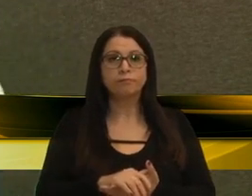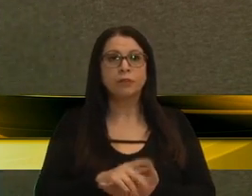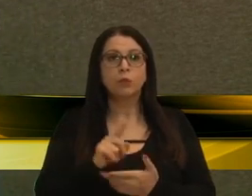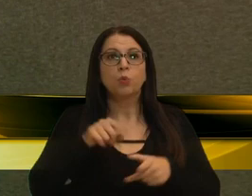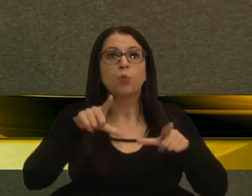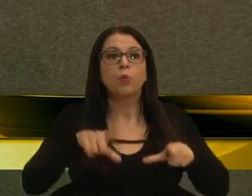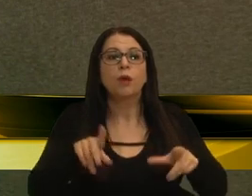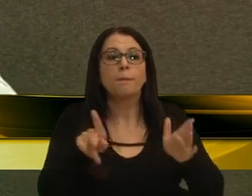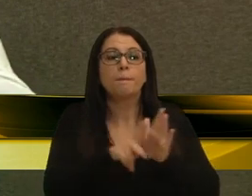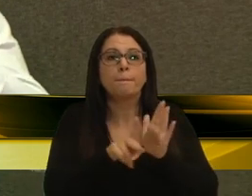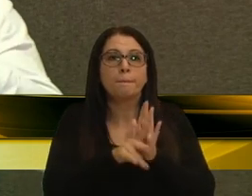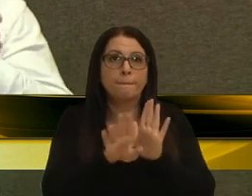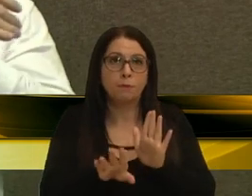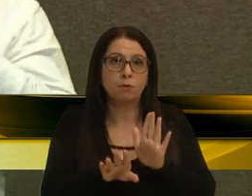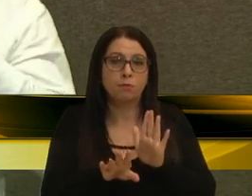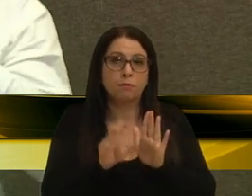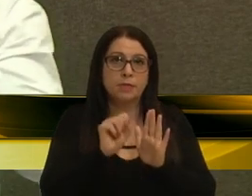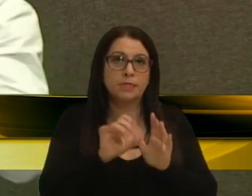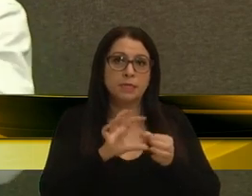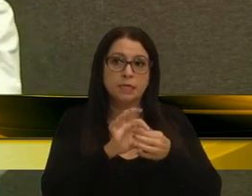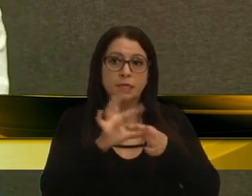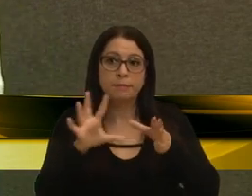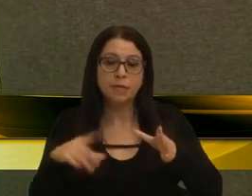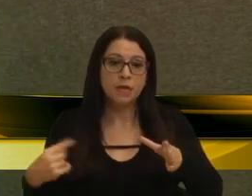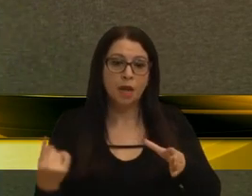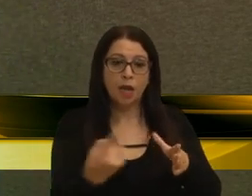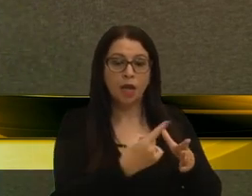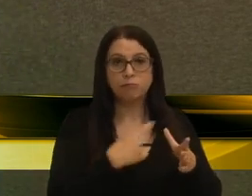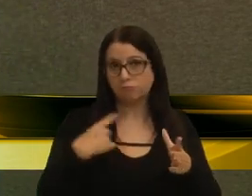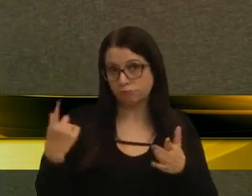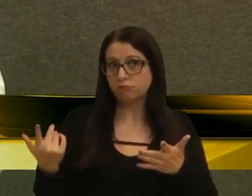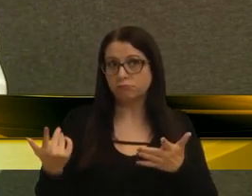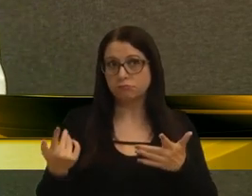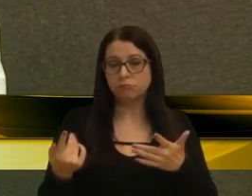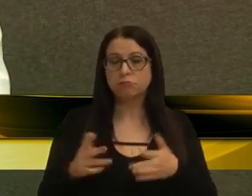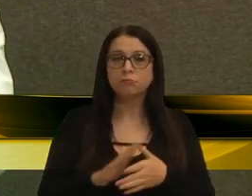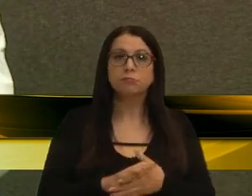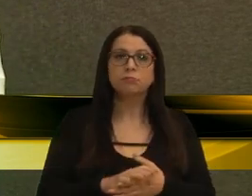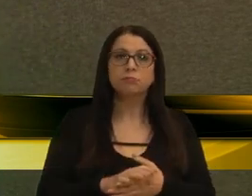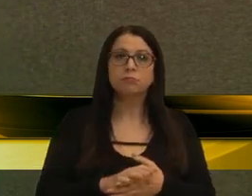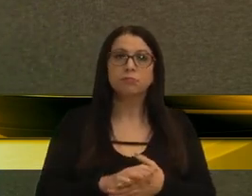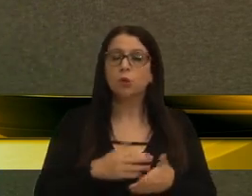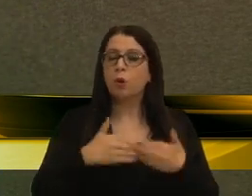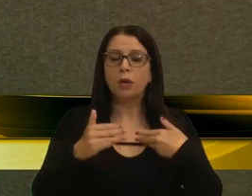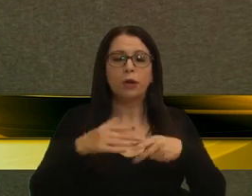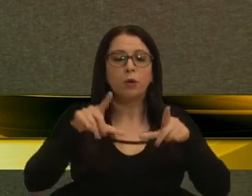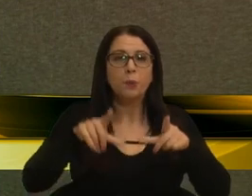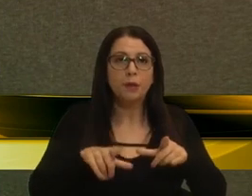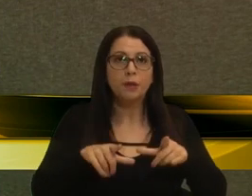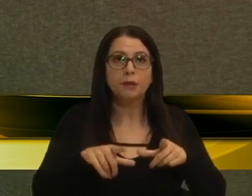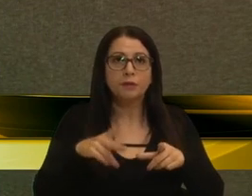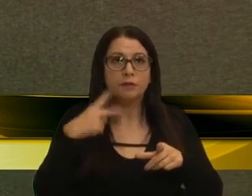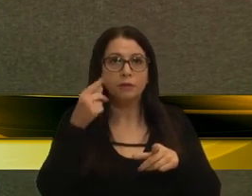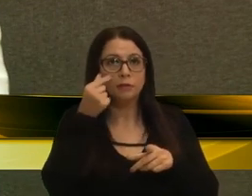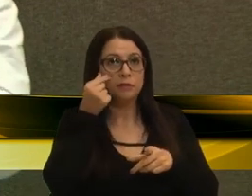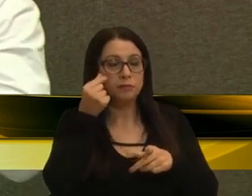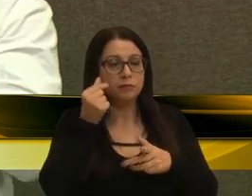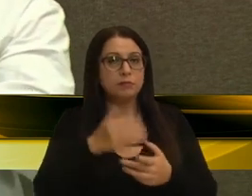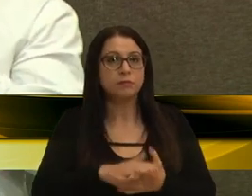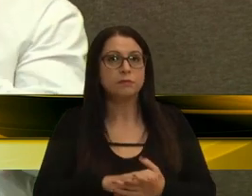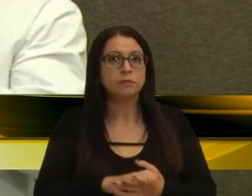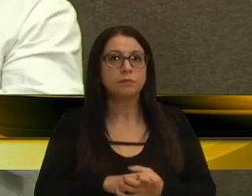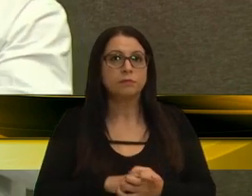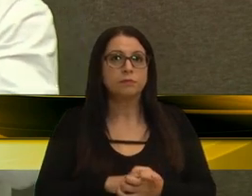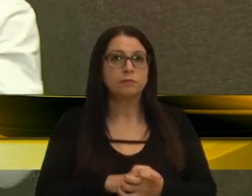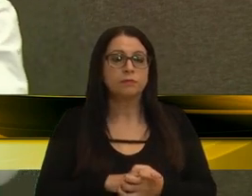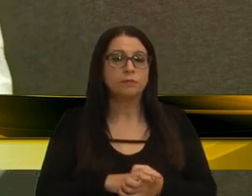específico mas sim liberar com que eles possam um é em qualquer lugar na libertadores qualquer